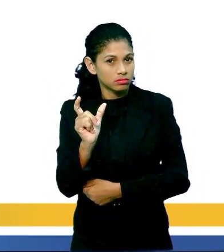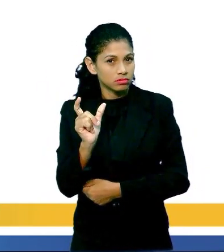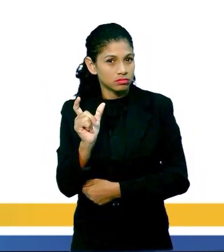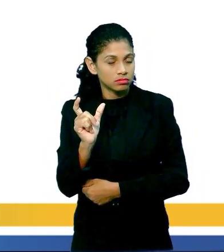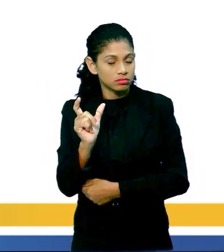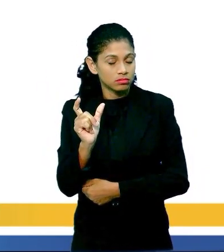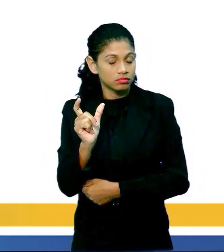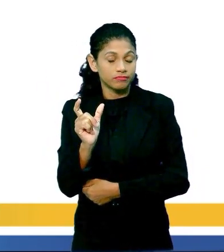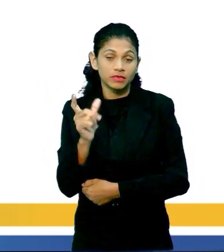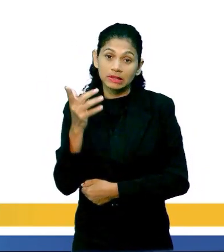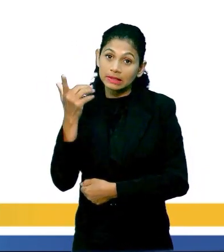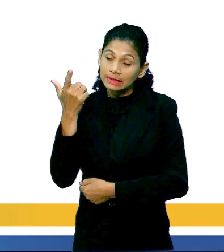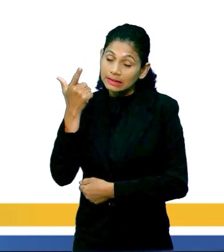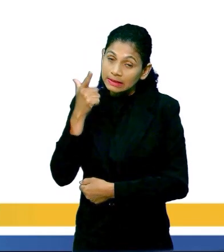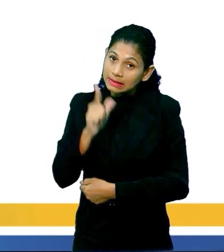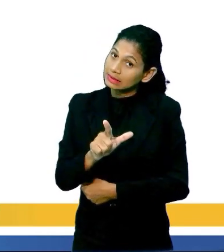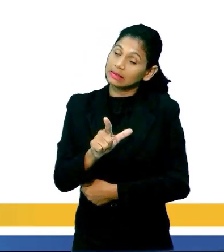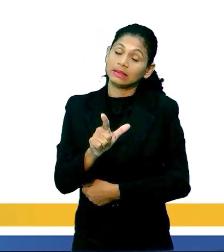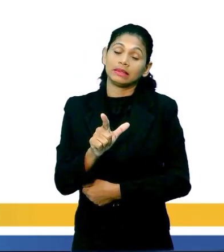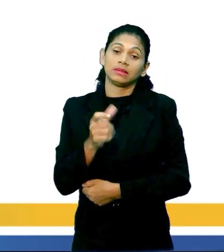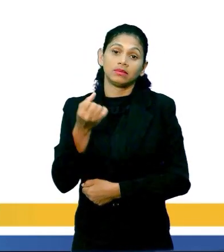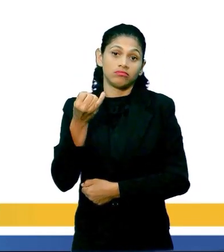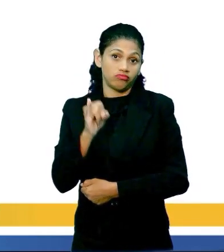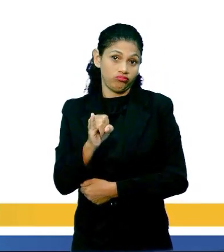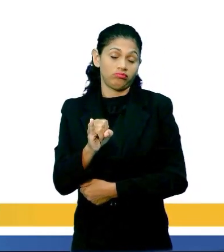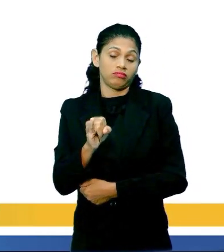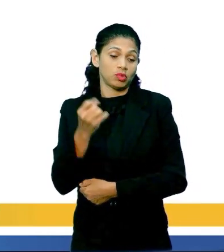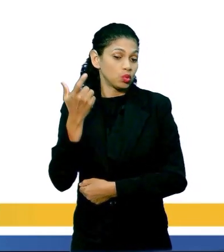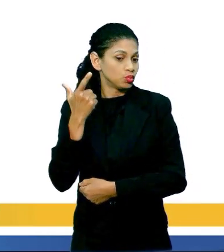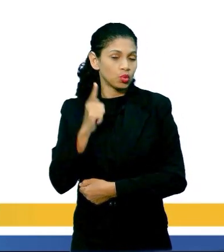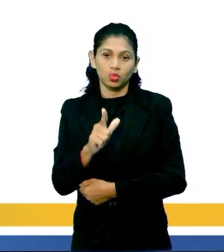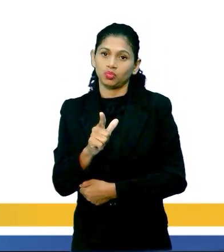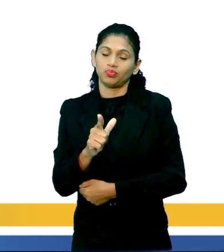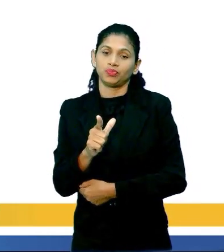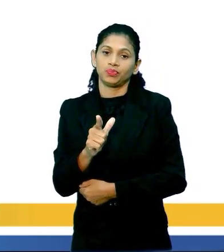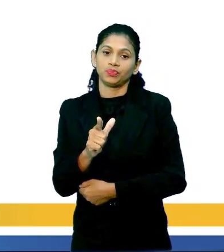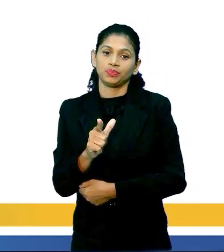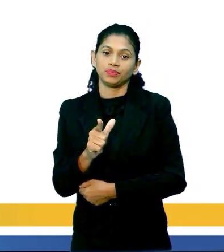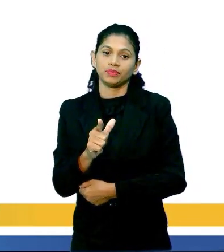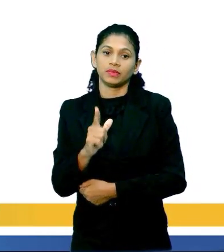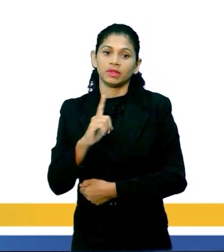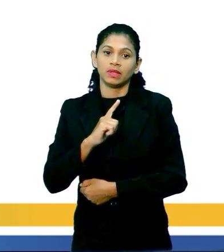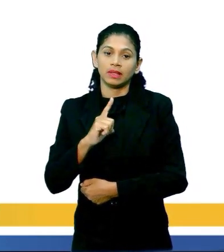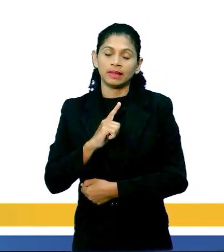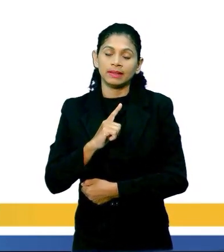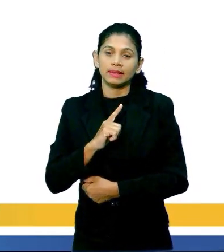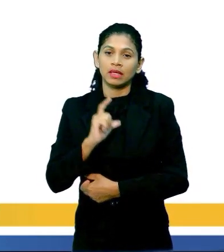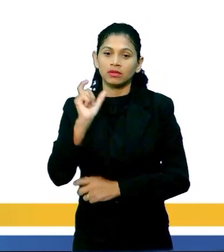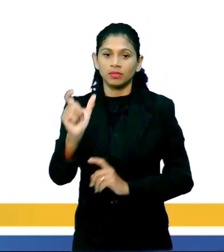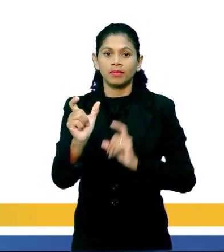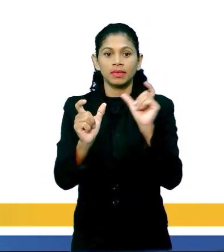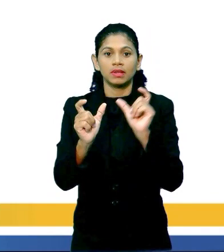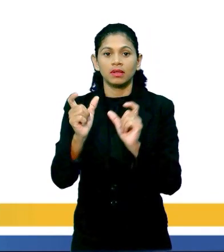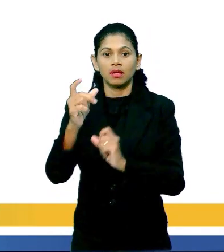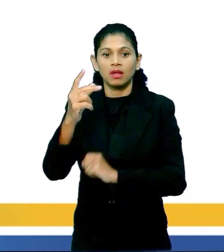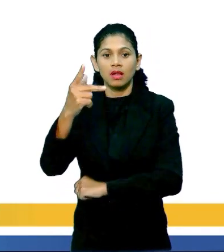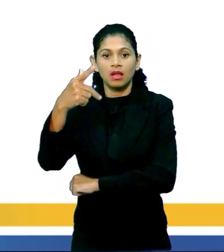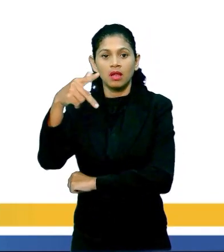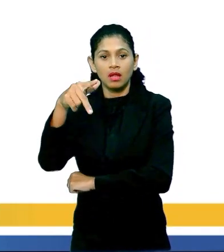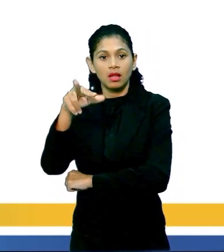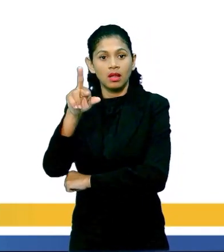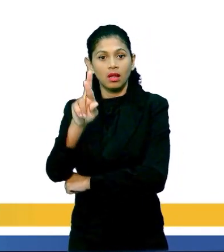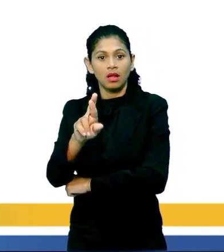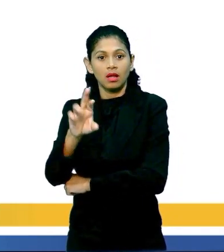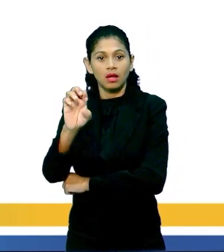Caso não conseguiram, vocês vão ver agora. Nós temos aí as palavras report e assessment, ok?